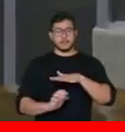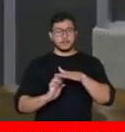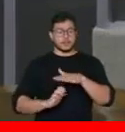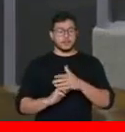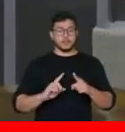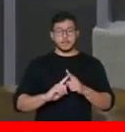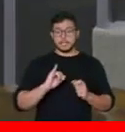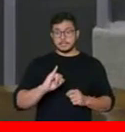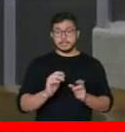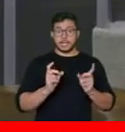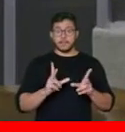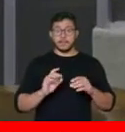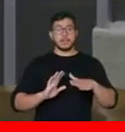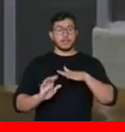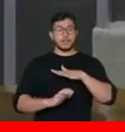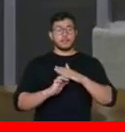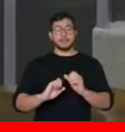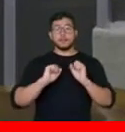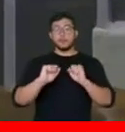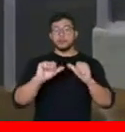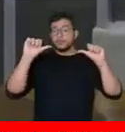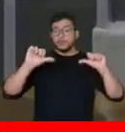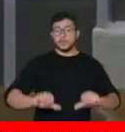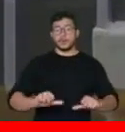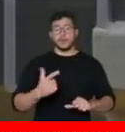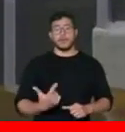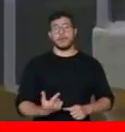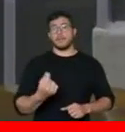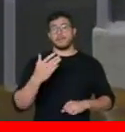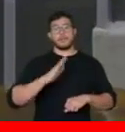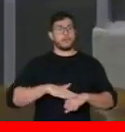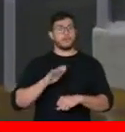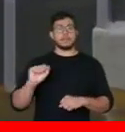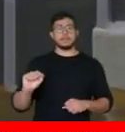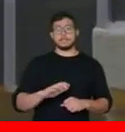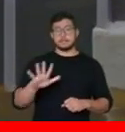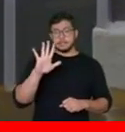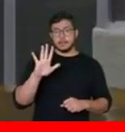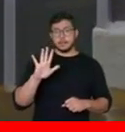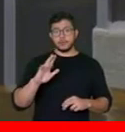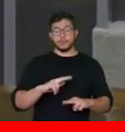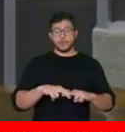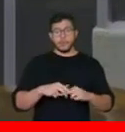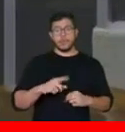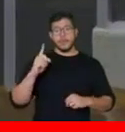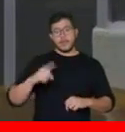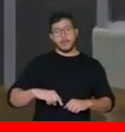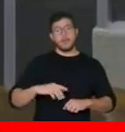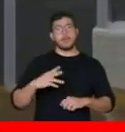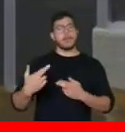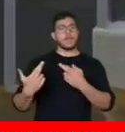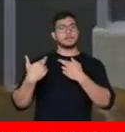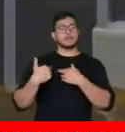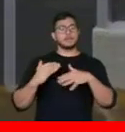privatizar, vai piorar, os preços ficarão evidentemente ainda mais caros, porque estarão nas mãos das empresas que